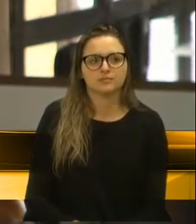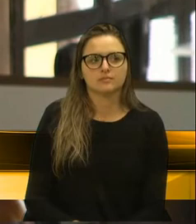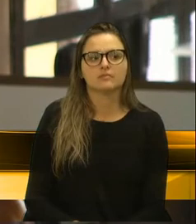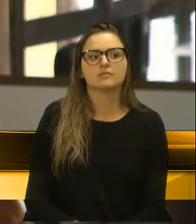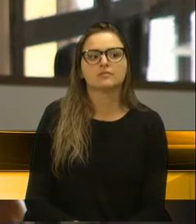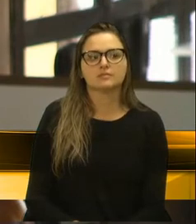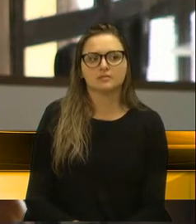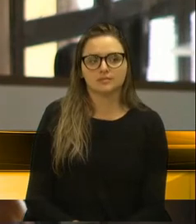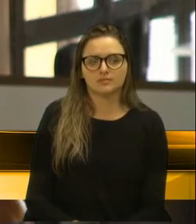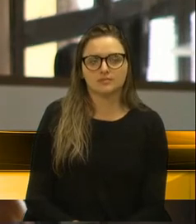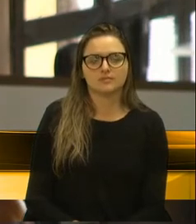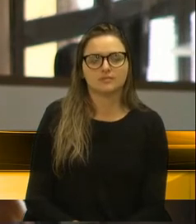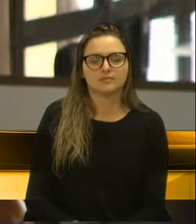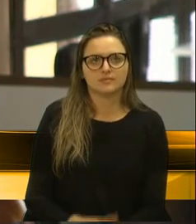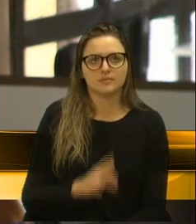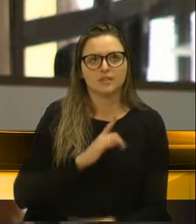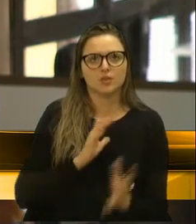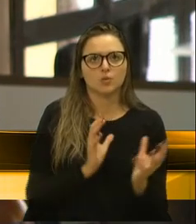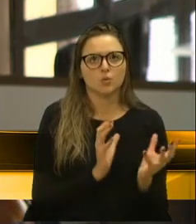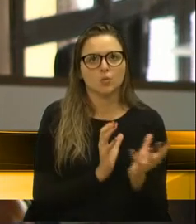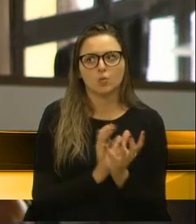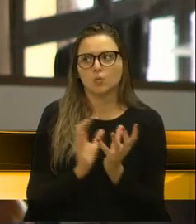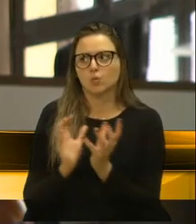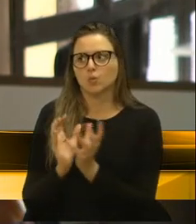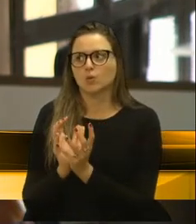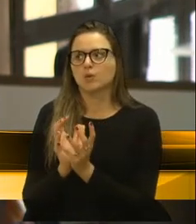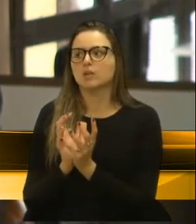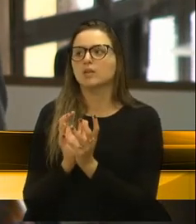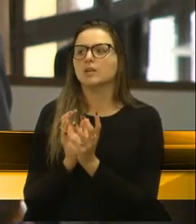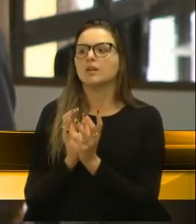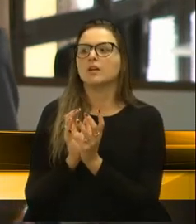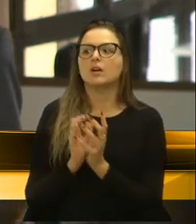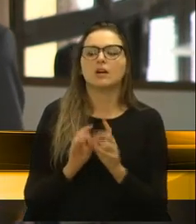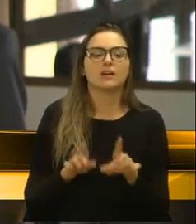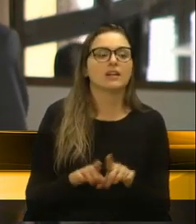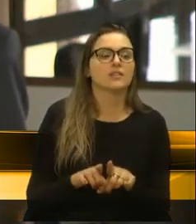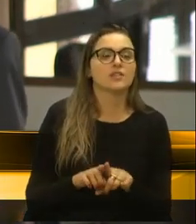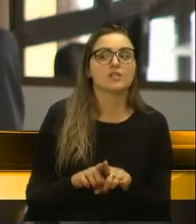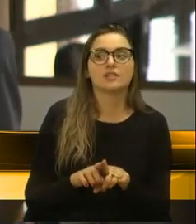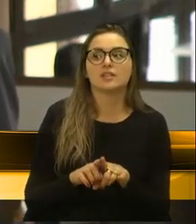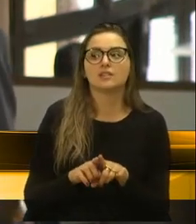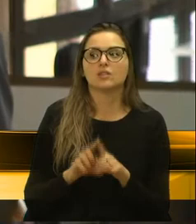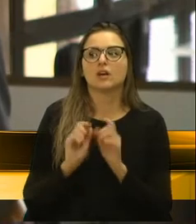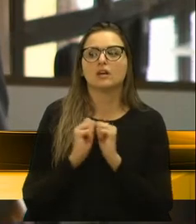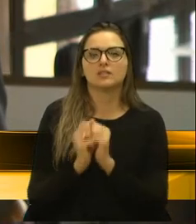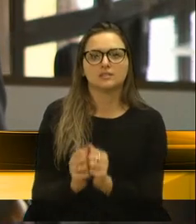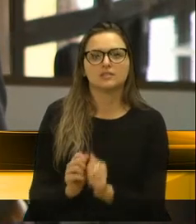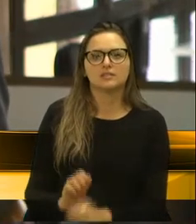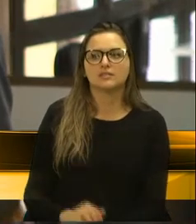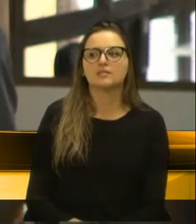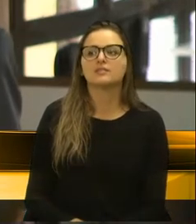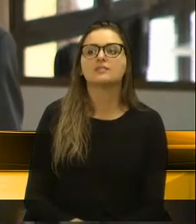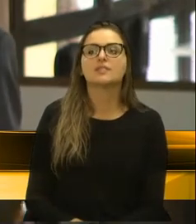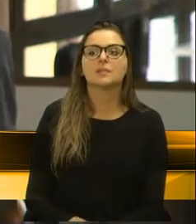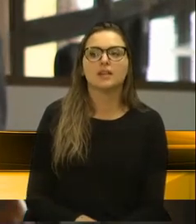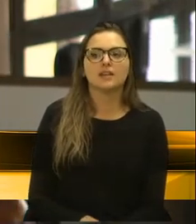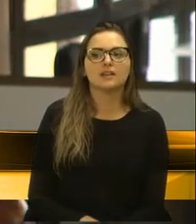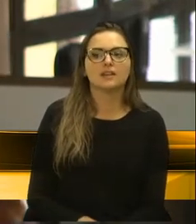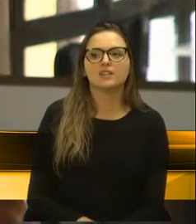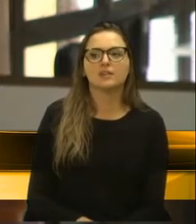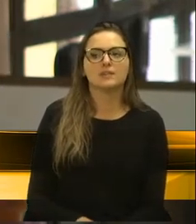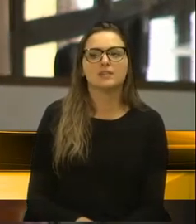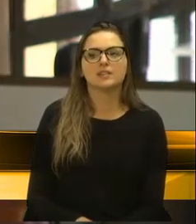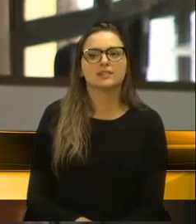Ficou definido que as bancadas, através de pautas comuns a serem trabalhadas, especialmente as